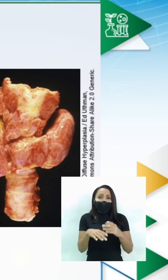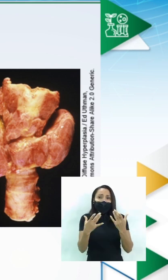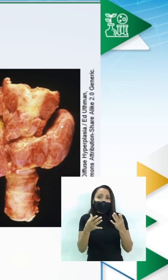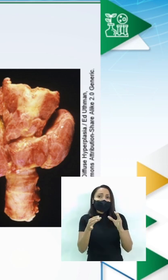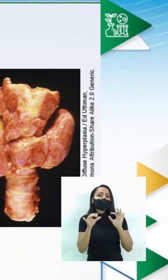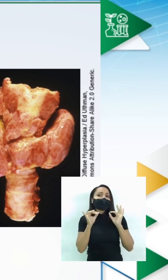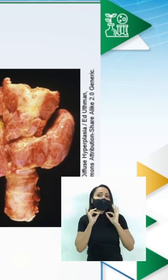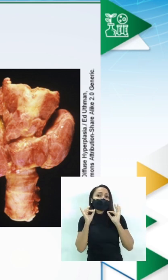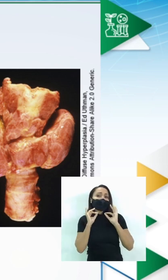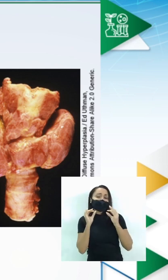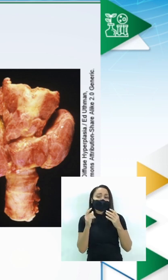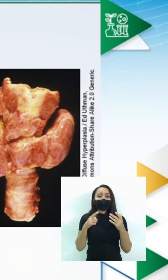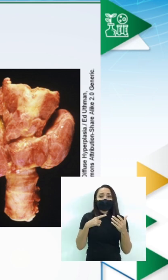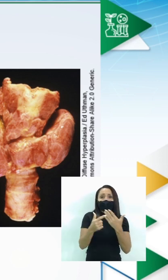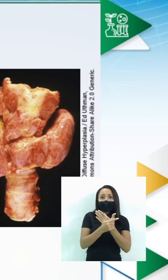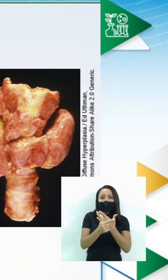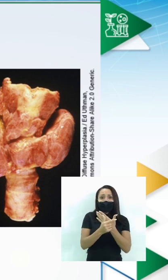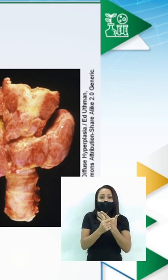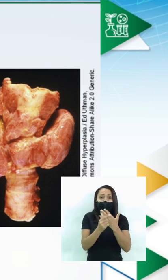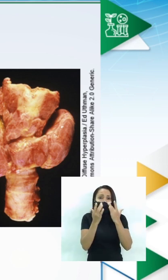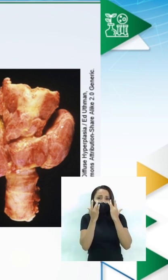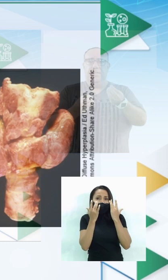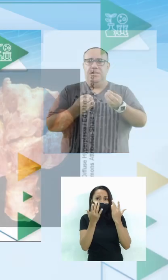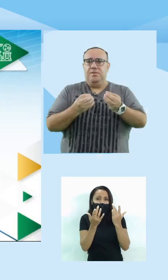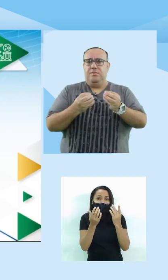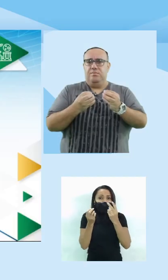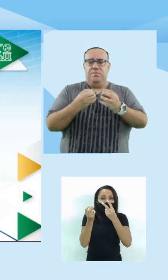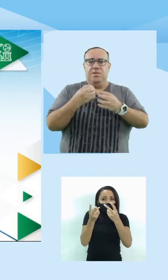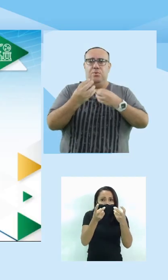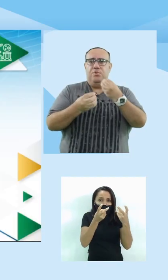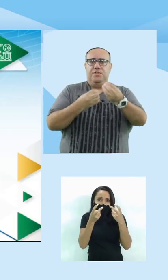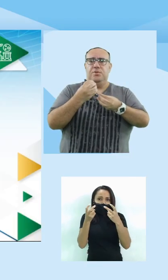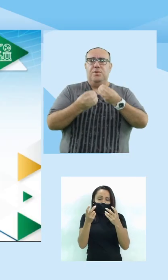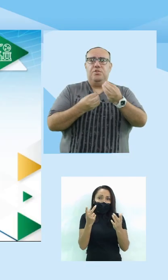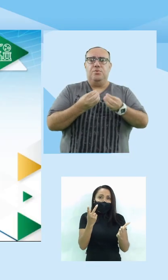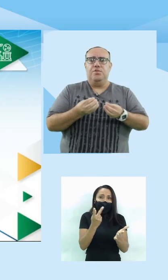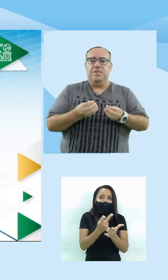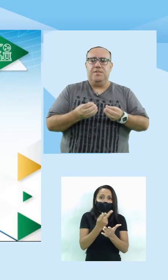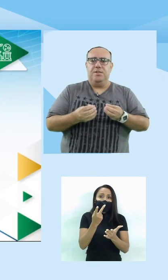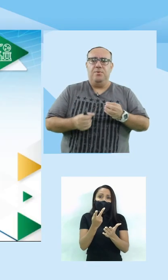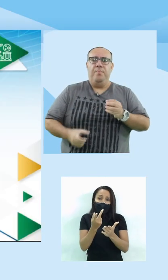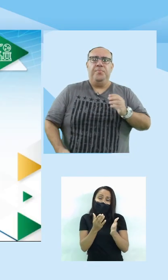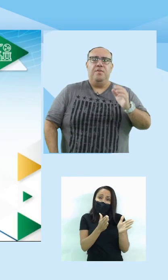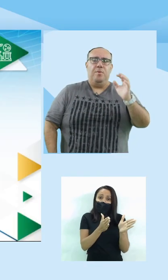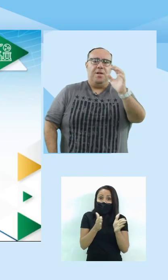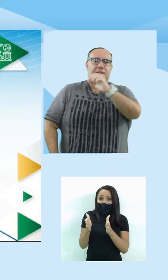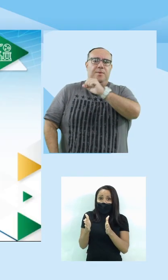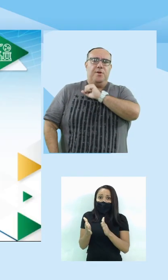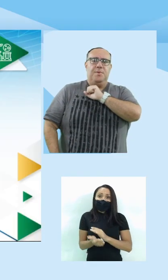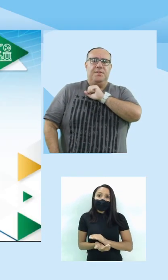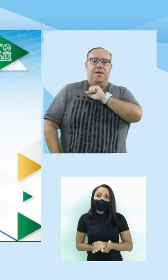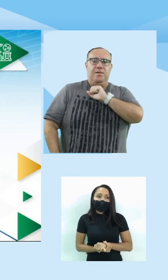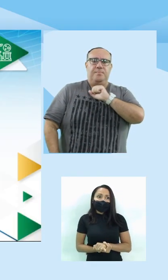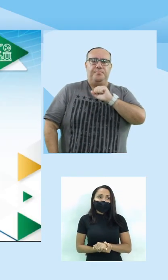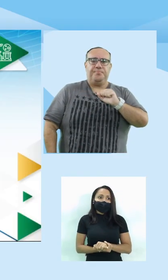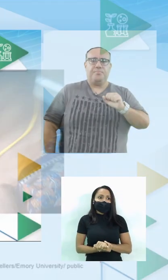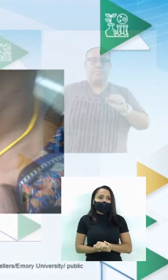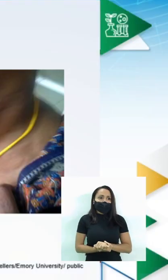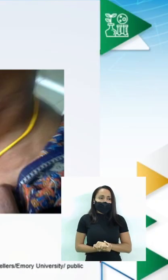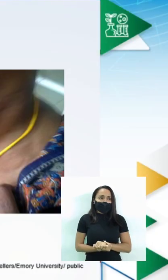suas funções que nós podemos observar, que isso pode acontecer em algumas situações, tá certo? Vamos lá, na próxima